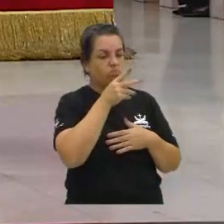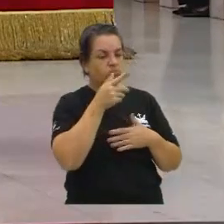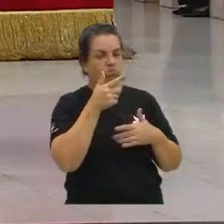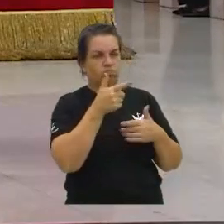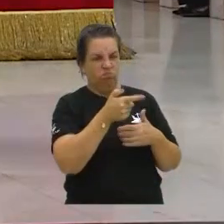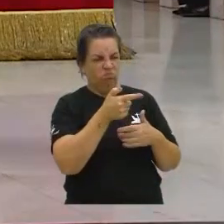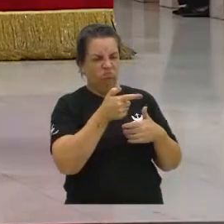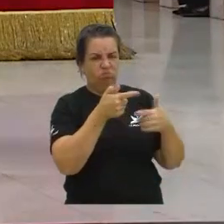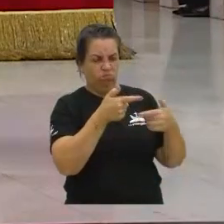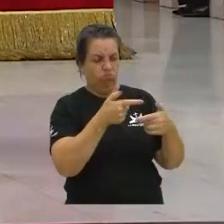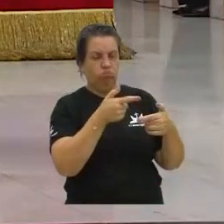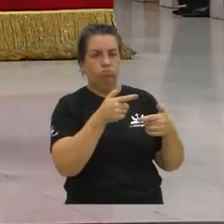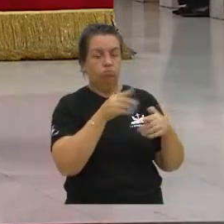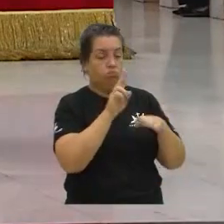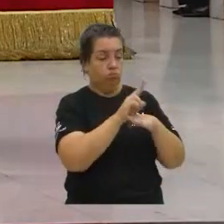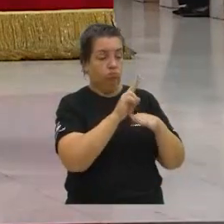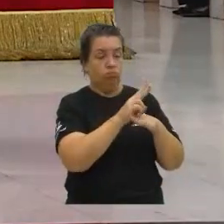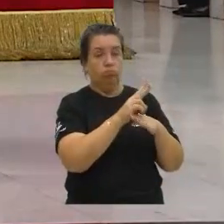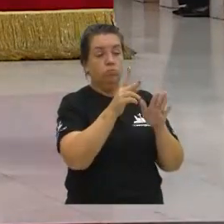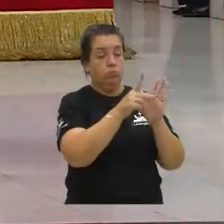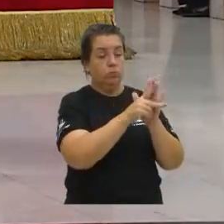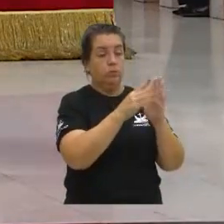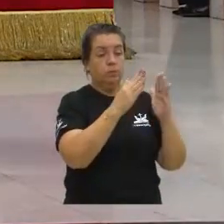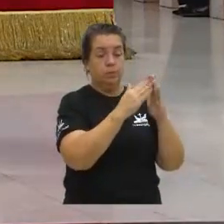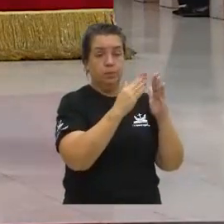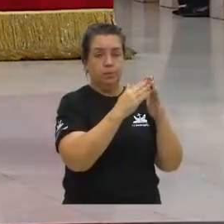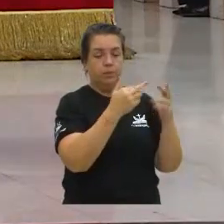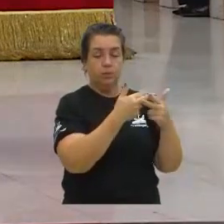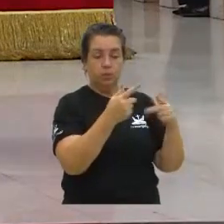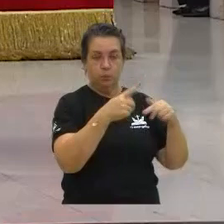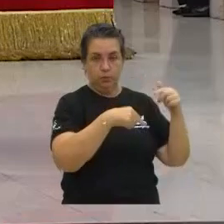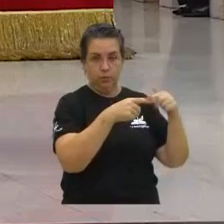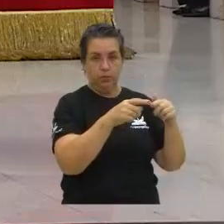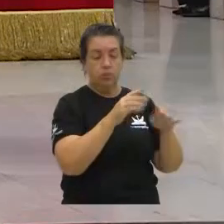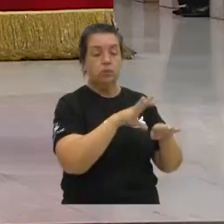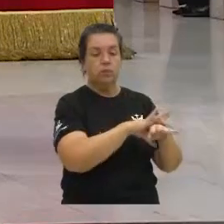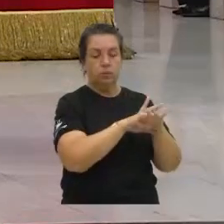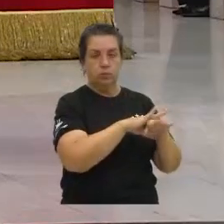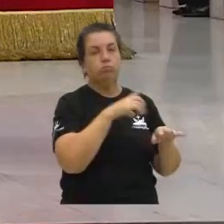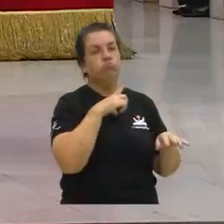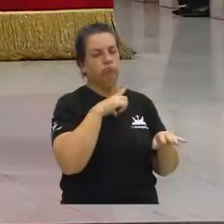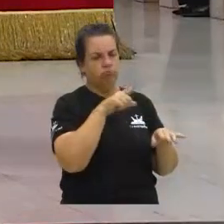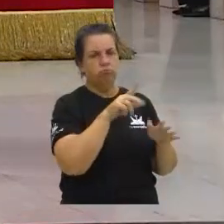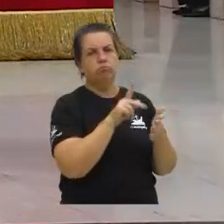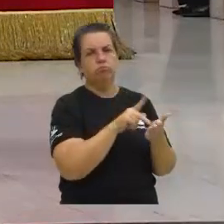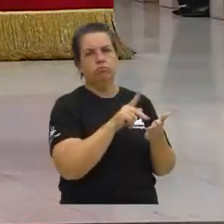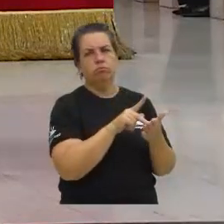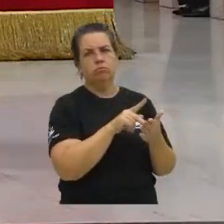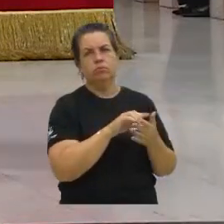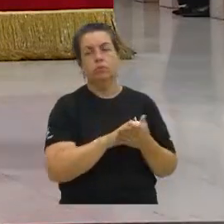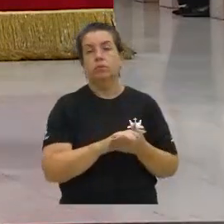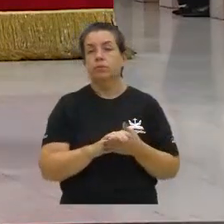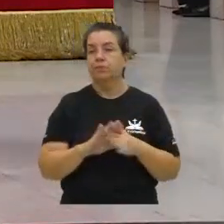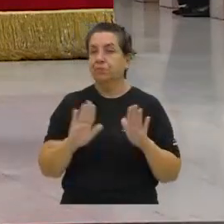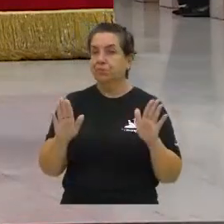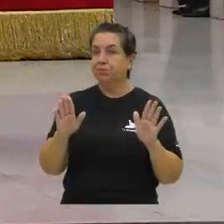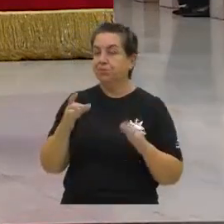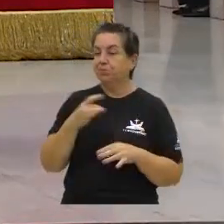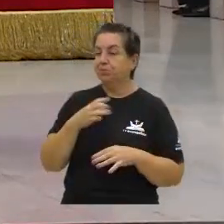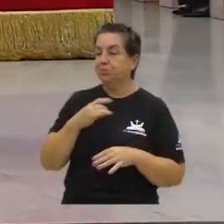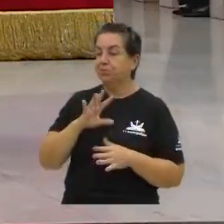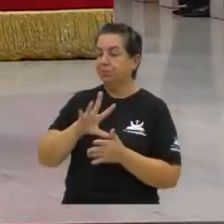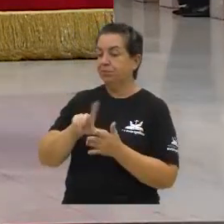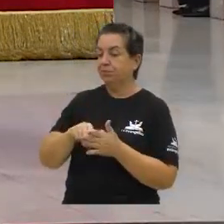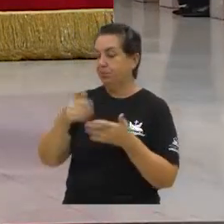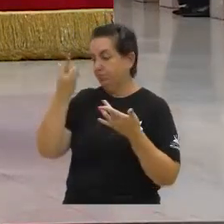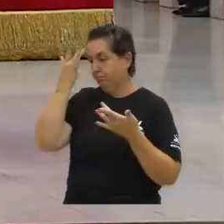guarda a própria casa, seus bens estão seguros. E é verdade. Hoje dá medo de ladrão. A gente não